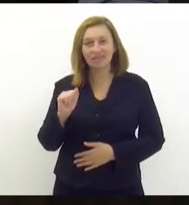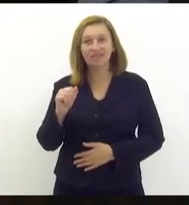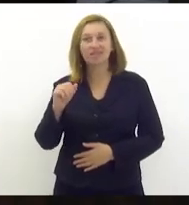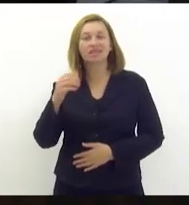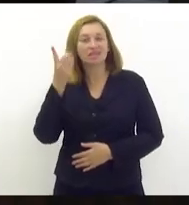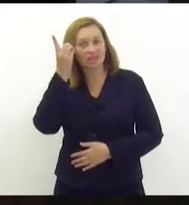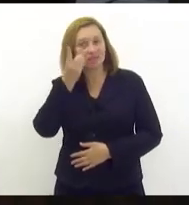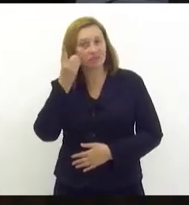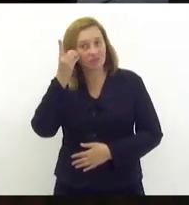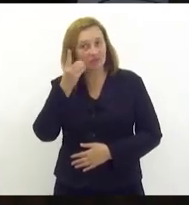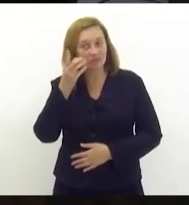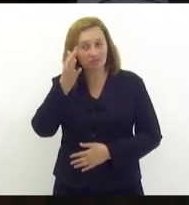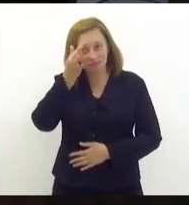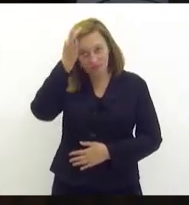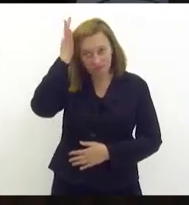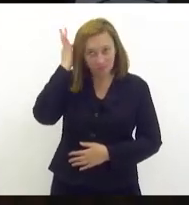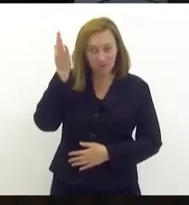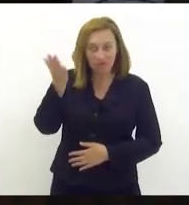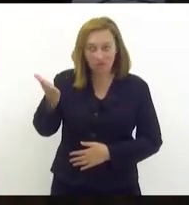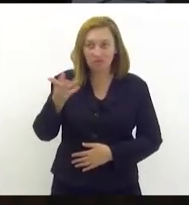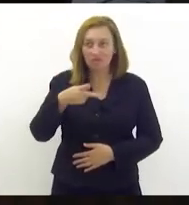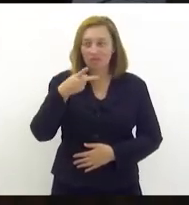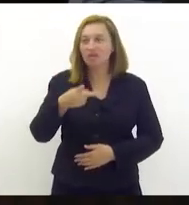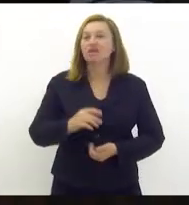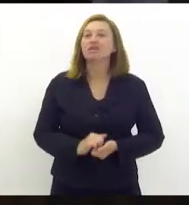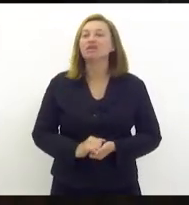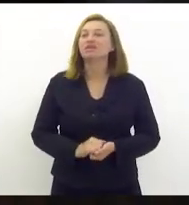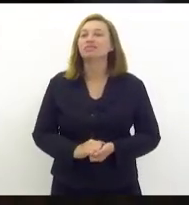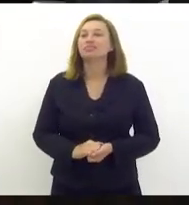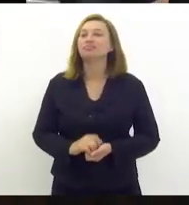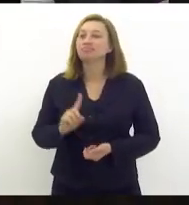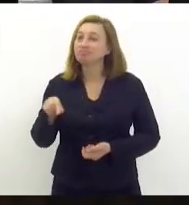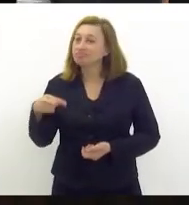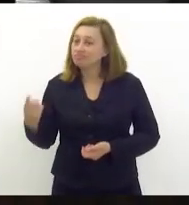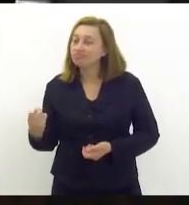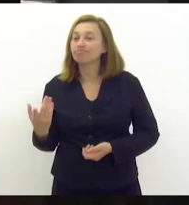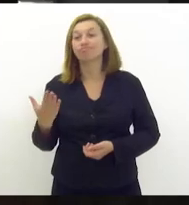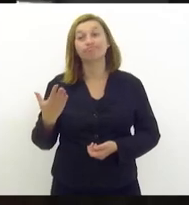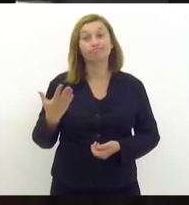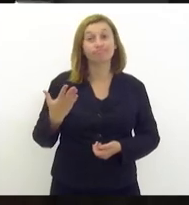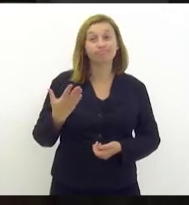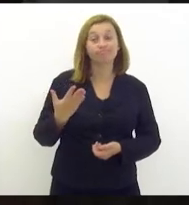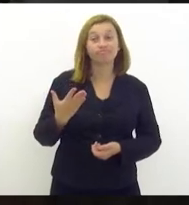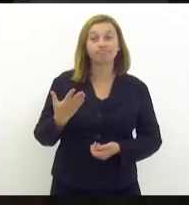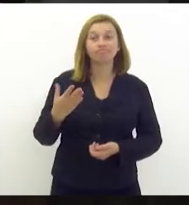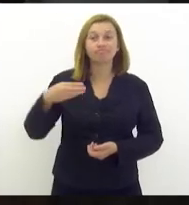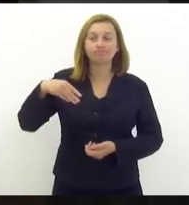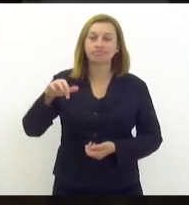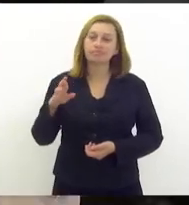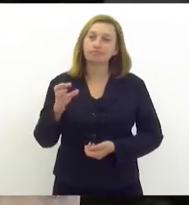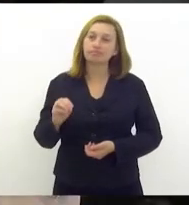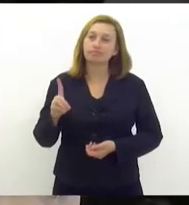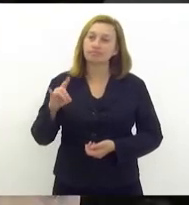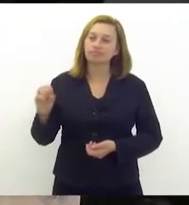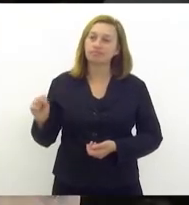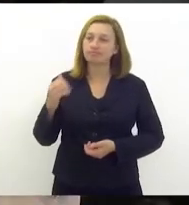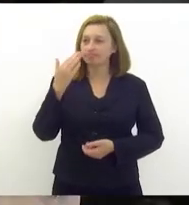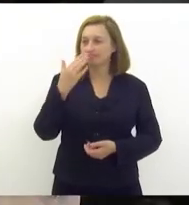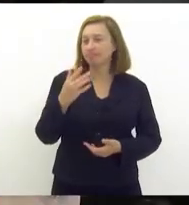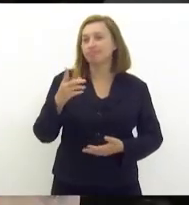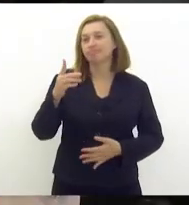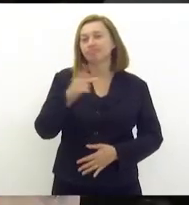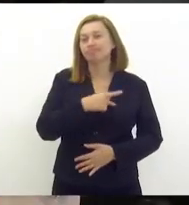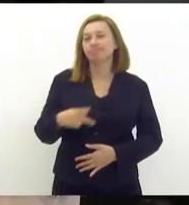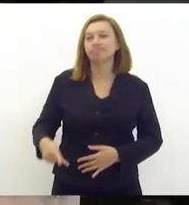Deputado frete Pacheco com a palavra depois do nosso nome Marcelo sodium tá Presidente brasão